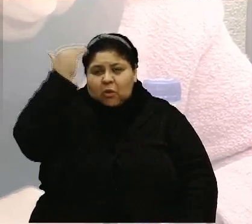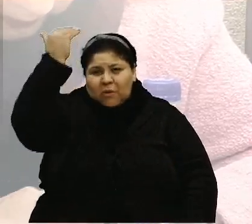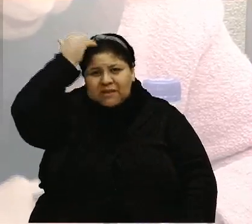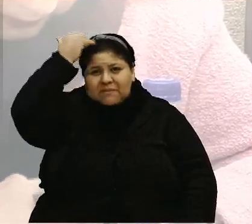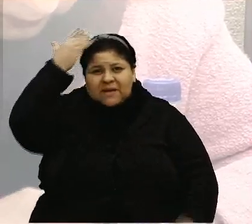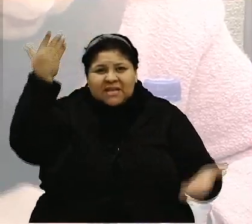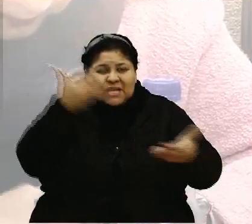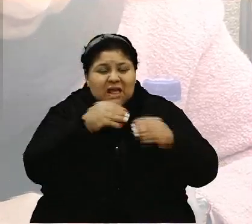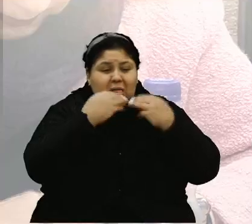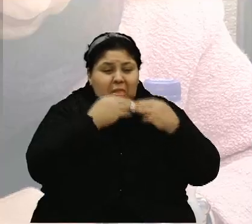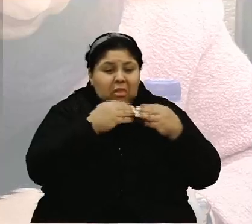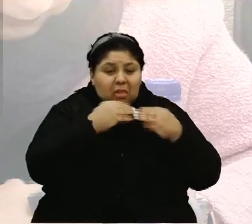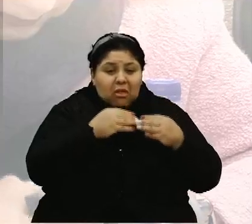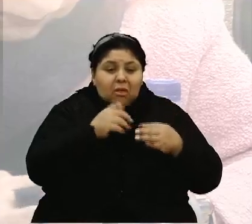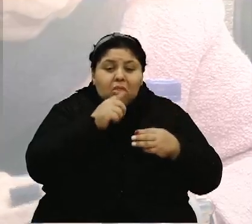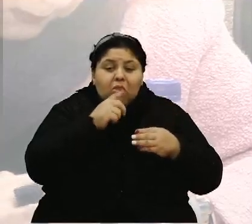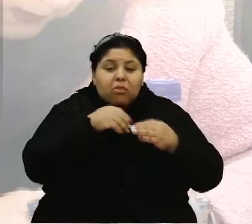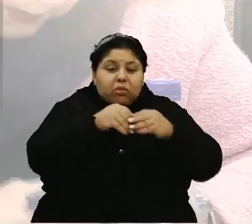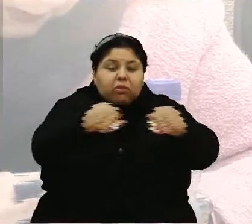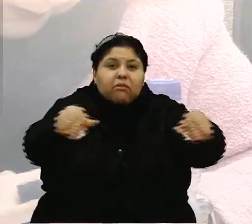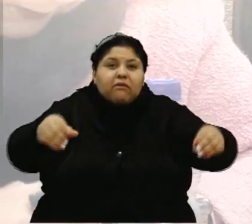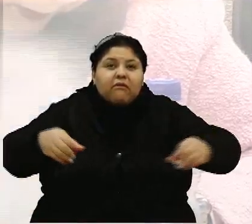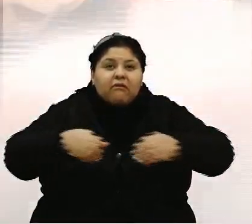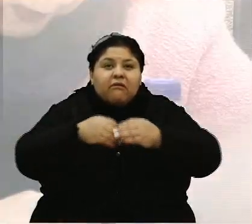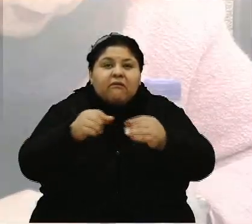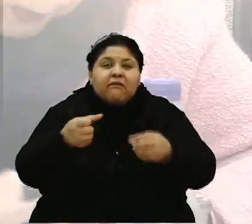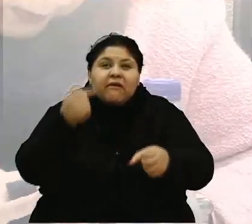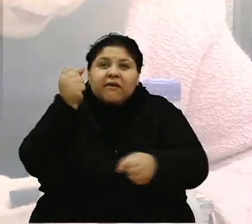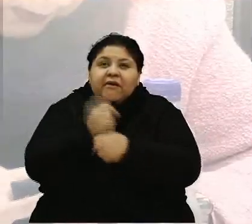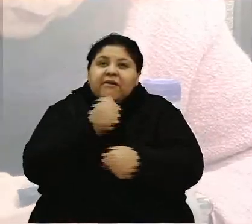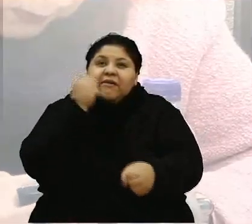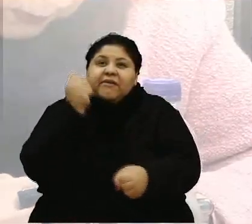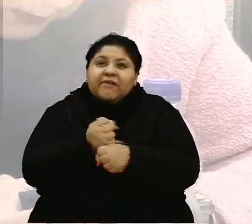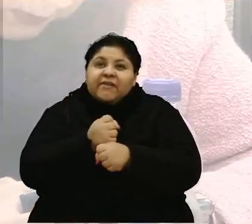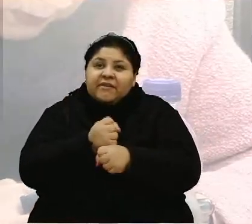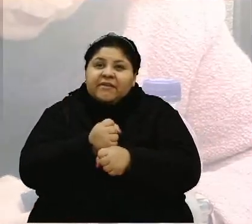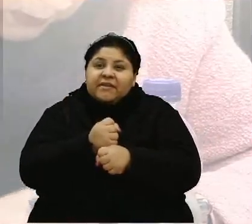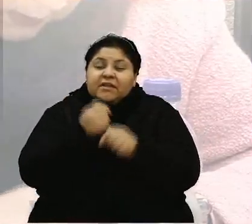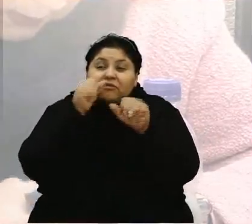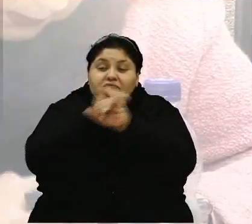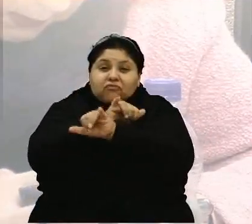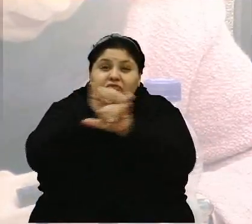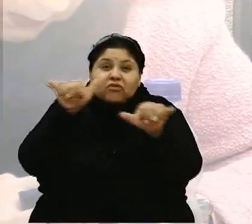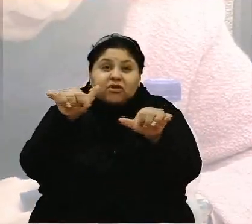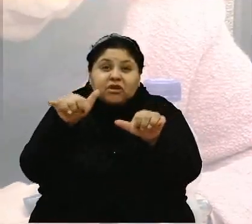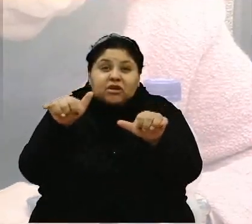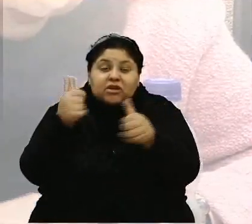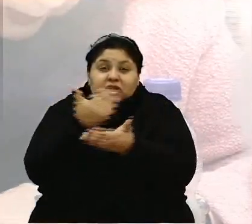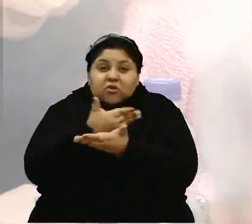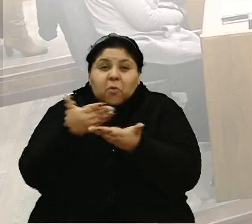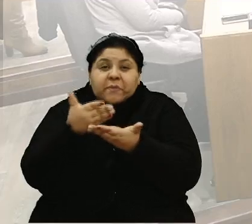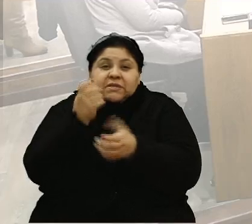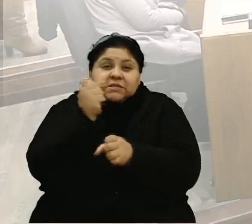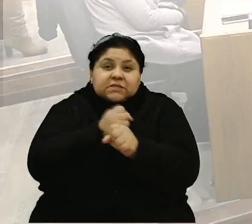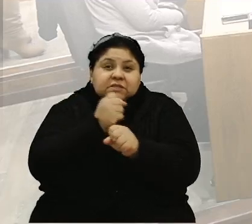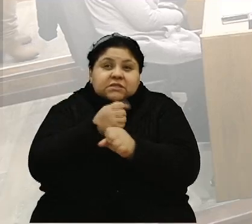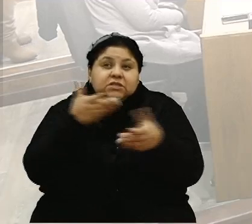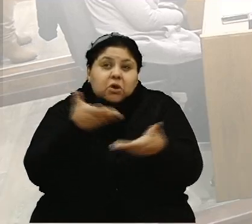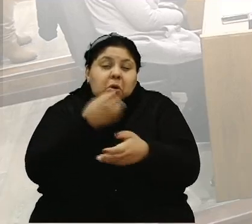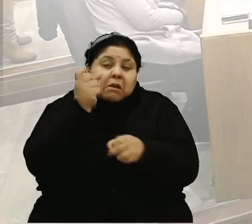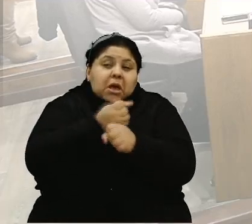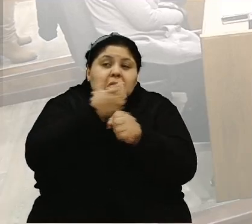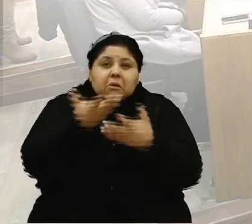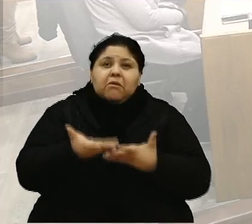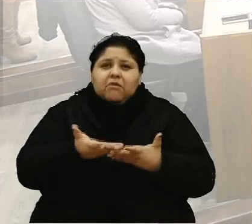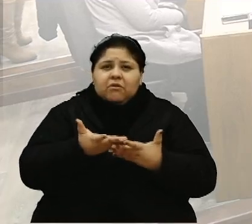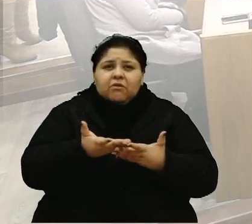logo, as ruas do Risso, porque ninguém aguenta. E a obra que foi anunciada, que já estava começando a obra, que agora ia a obra,